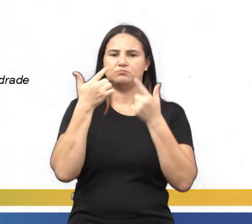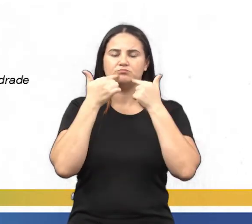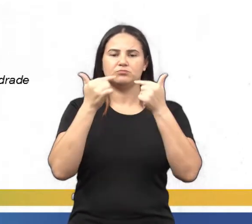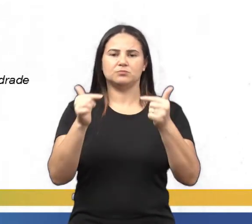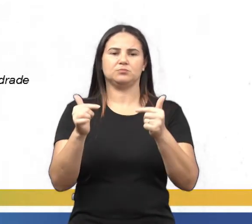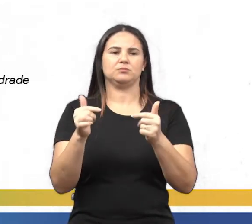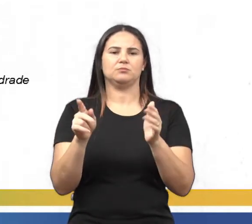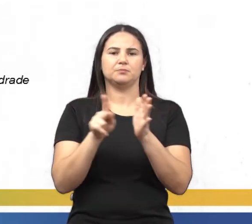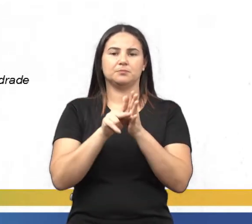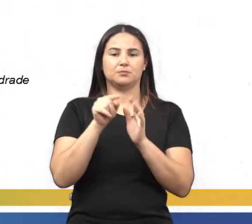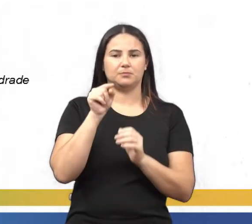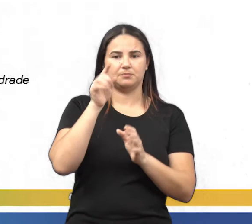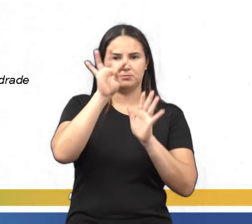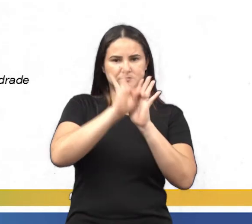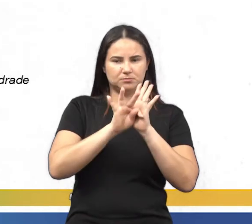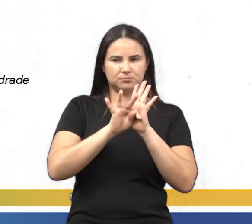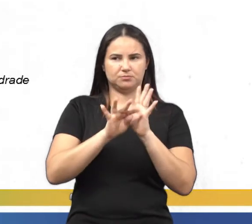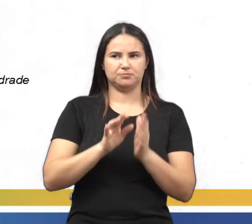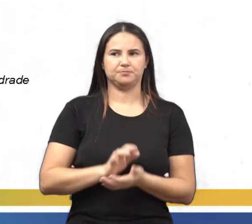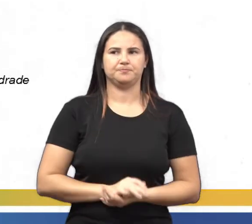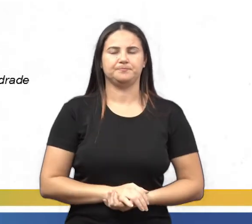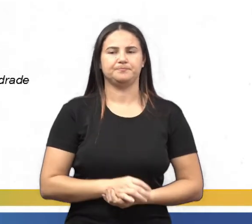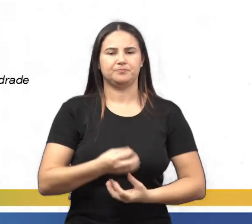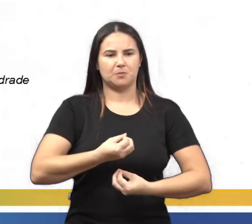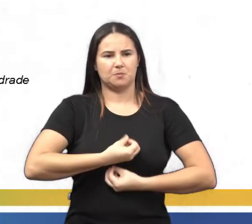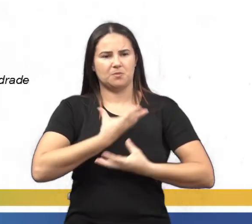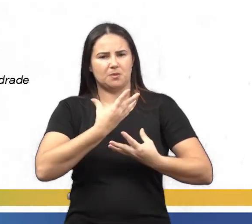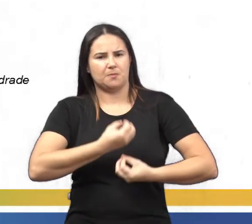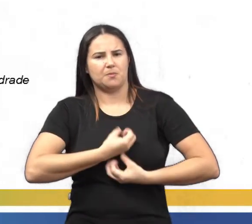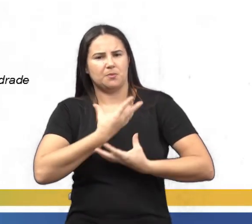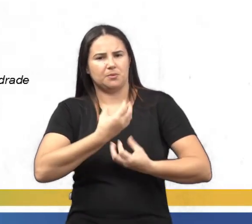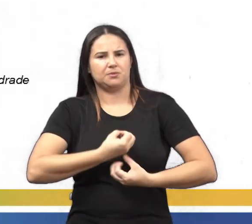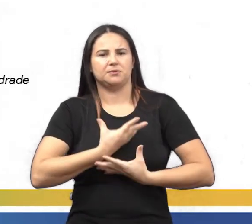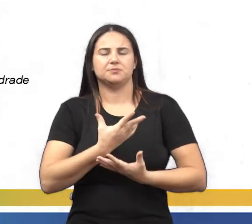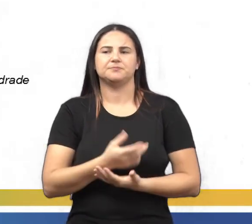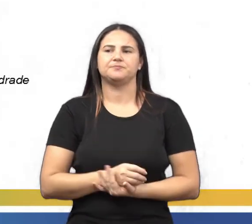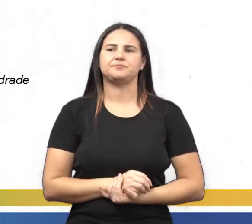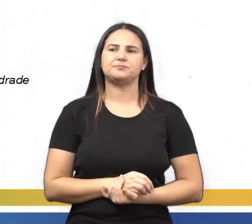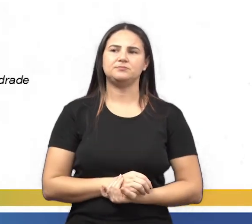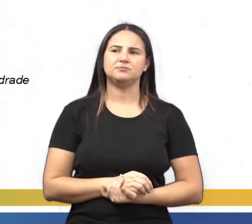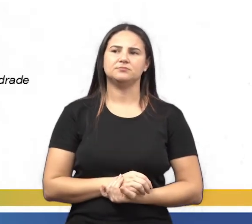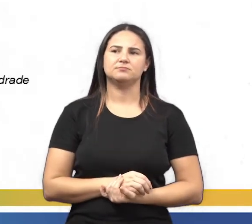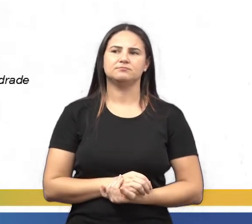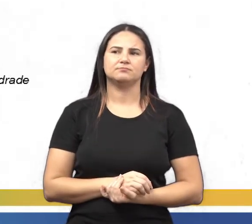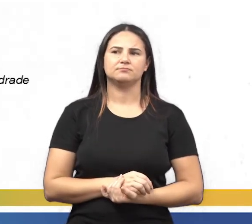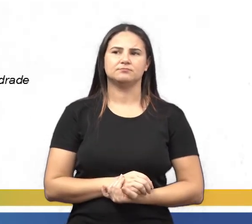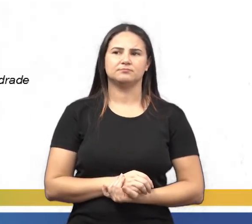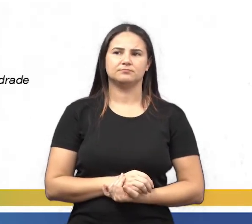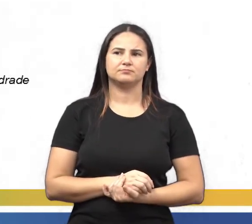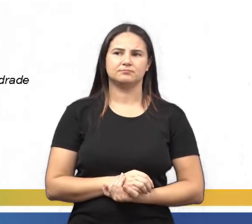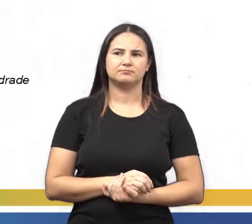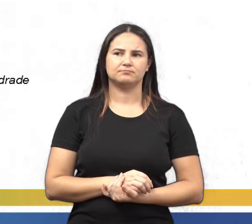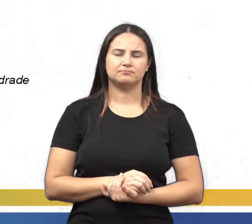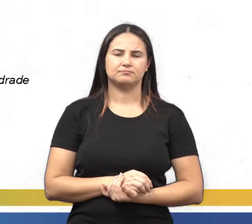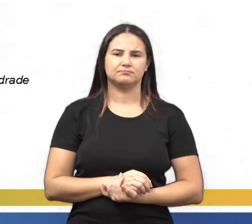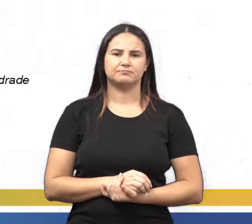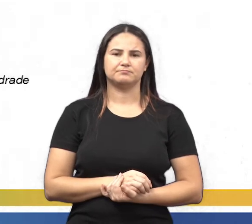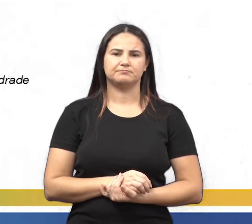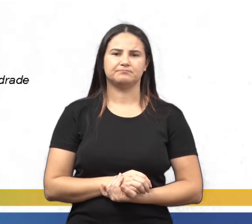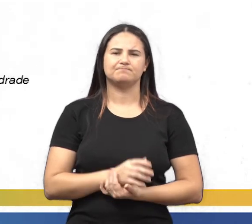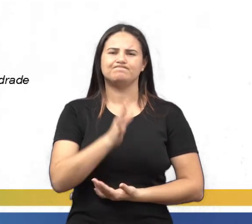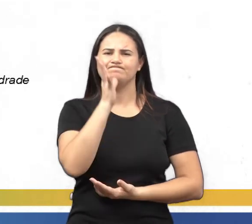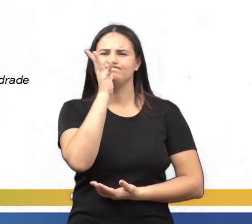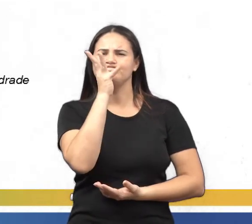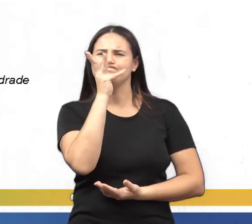ler? O nome do poema é Poesia, de Carlos Drummond de Andrade. Gastei 1 hora pensando